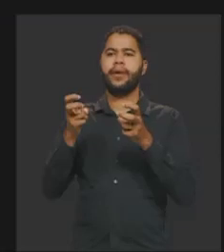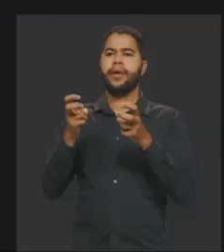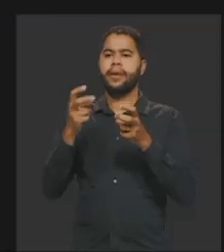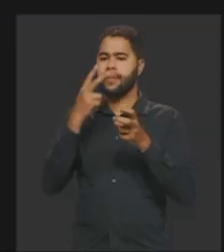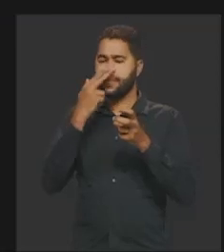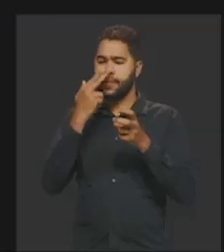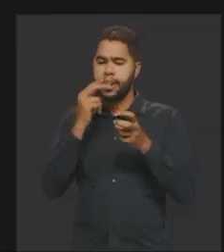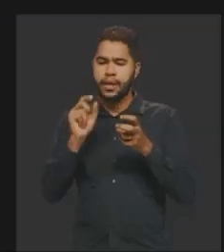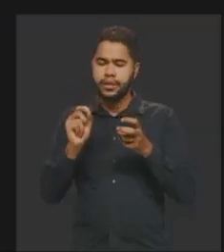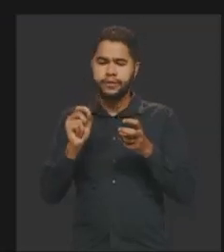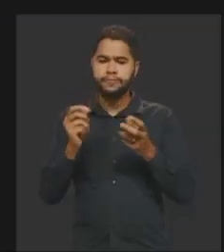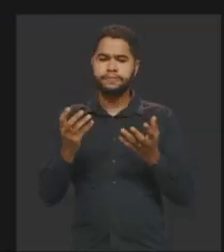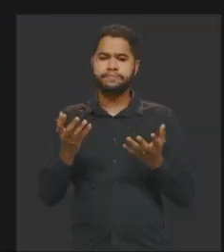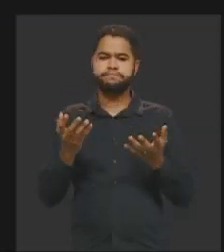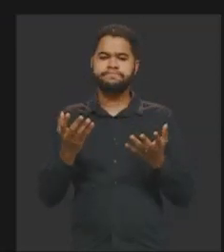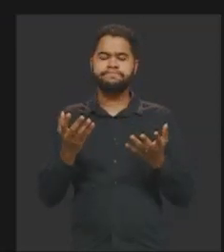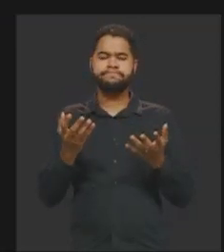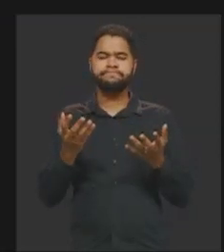pegar